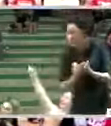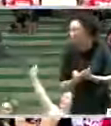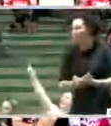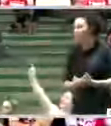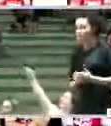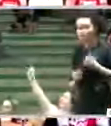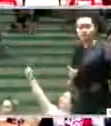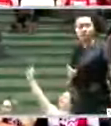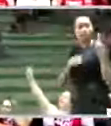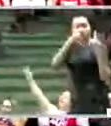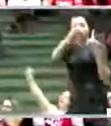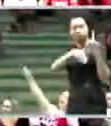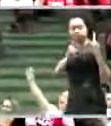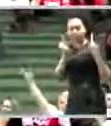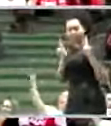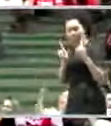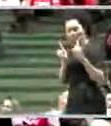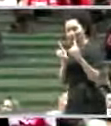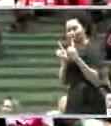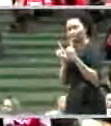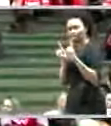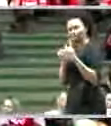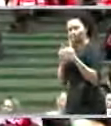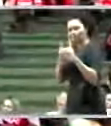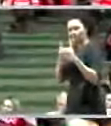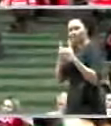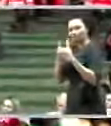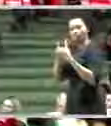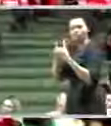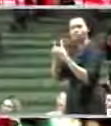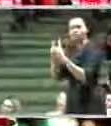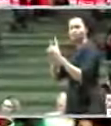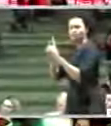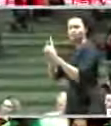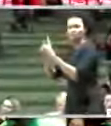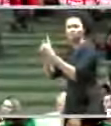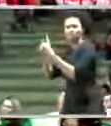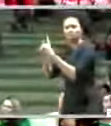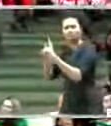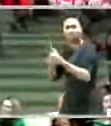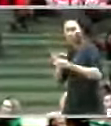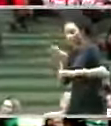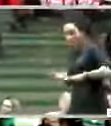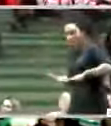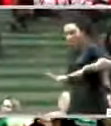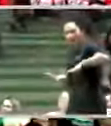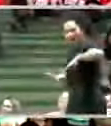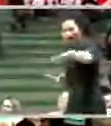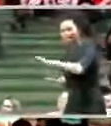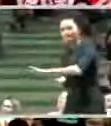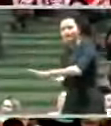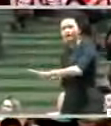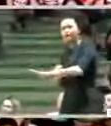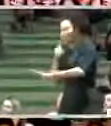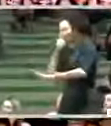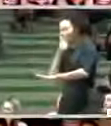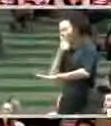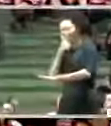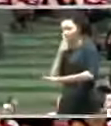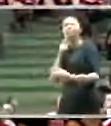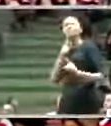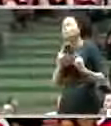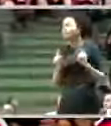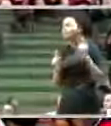de lado. A ordem do rei é: a cada 6 passos para um sacrifício. Eu vou contar, conta